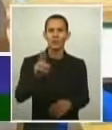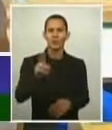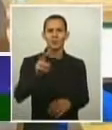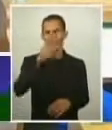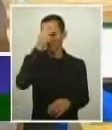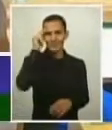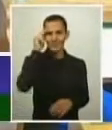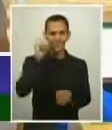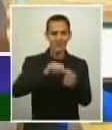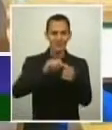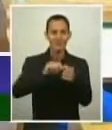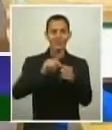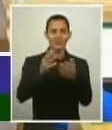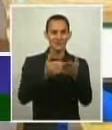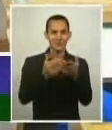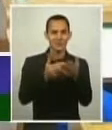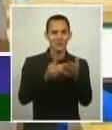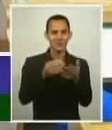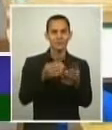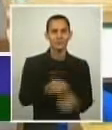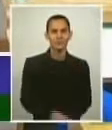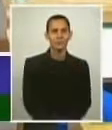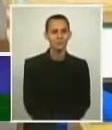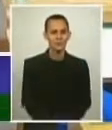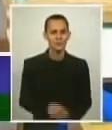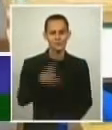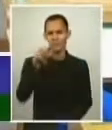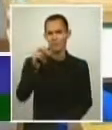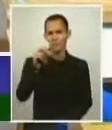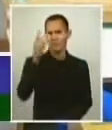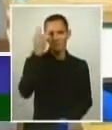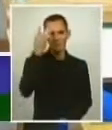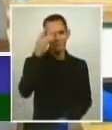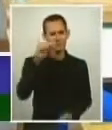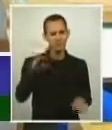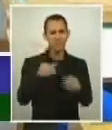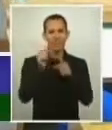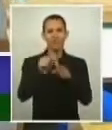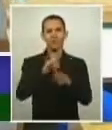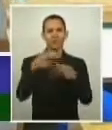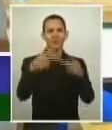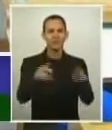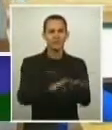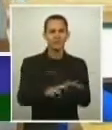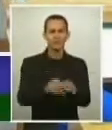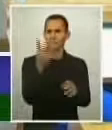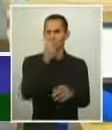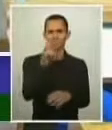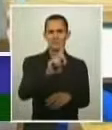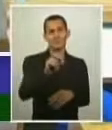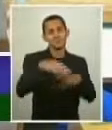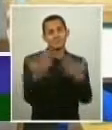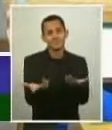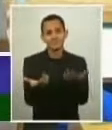de um personagem do romance Os Miseráveis minha vó não sabia disso não e muito menos quem deu o nome a ela e o nome também não é bonito